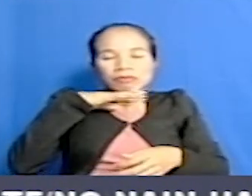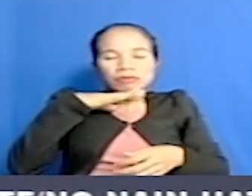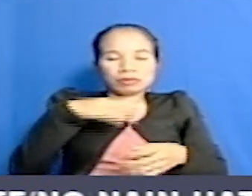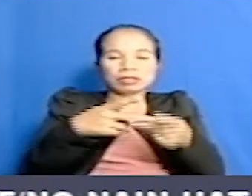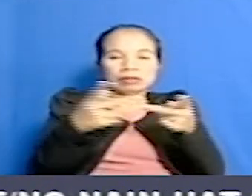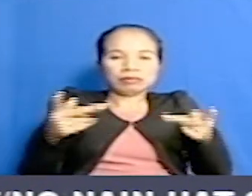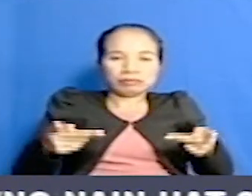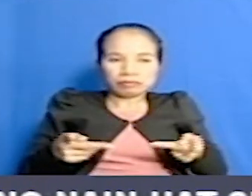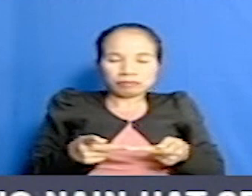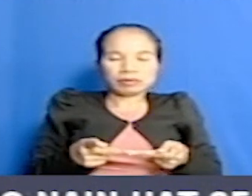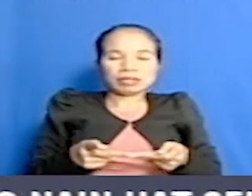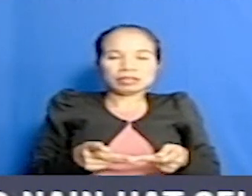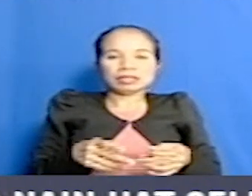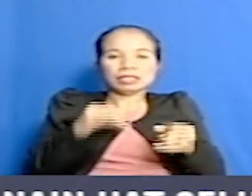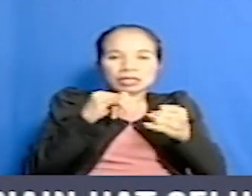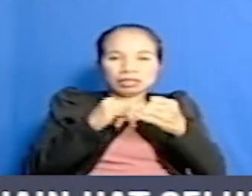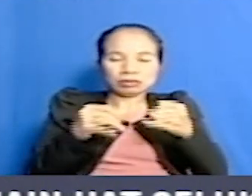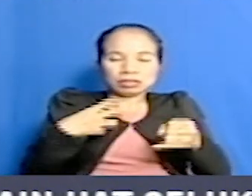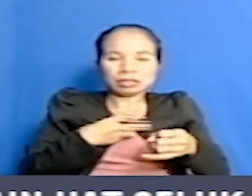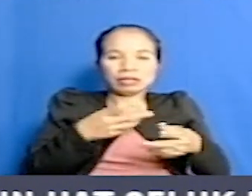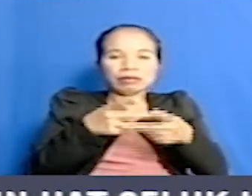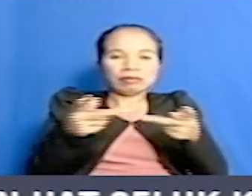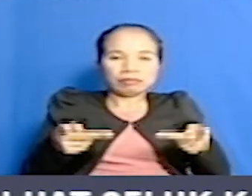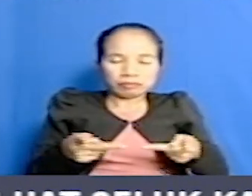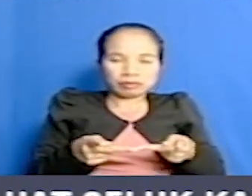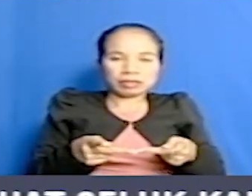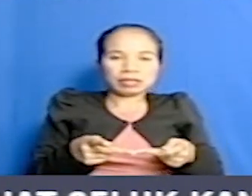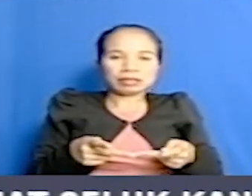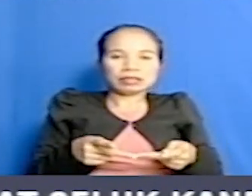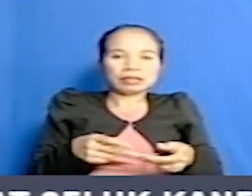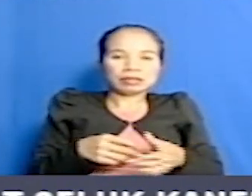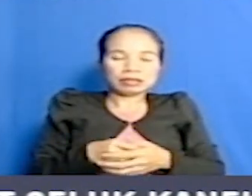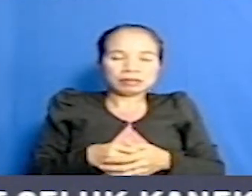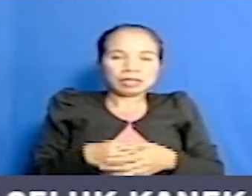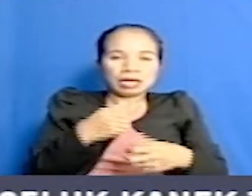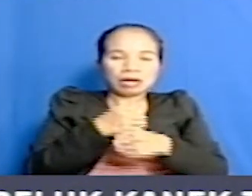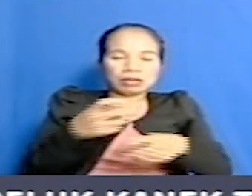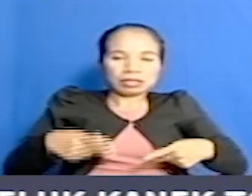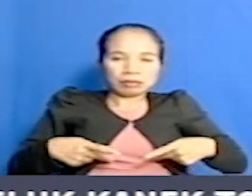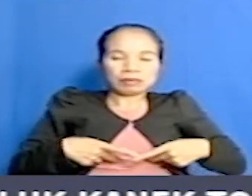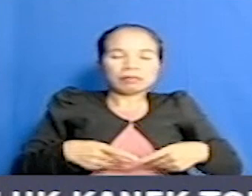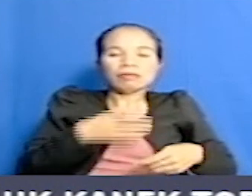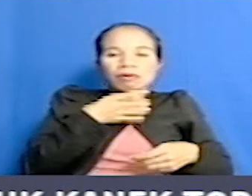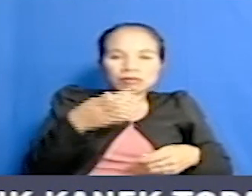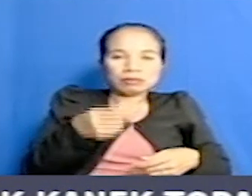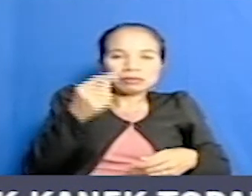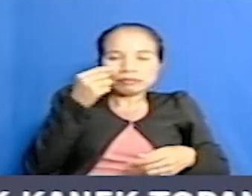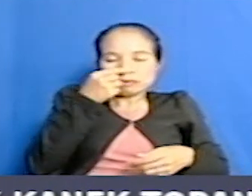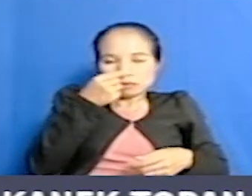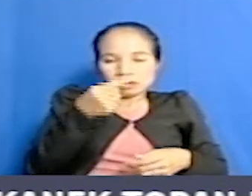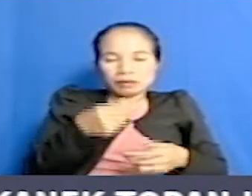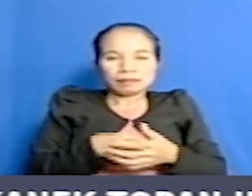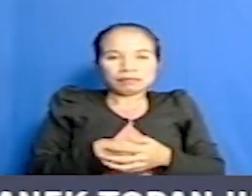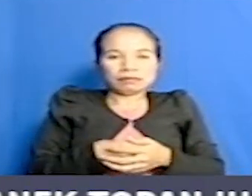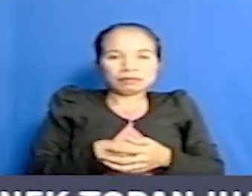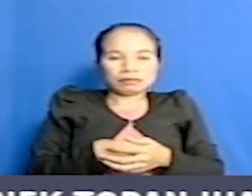ambiente, no fim, itania ambiente harukaba ita kutun sira nebe halo ita kabo moras, kutun sira halo ita mier, halo ita fani,